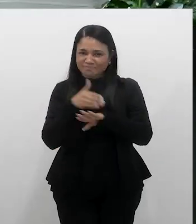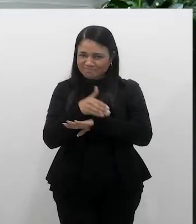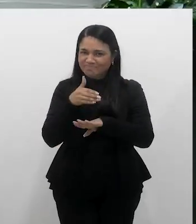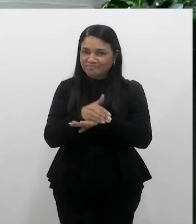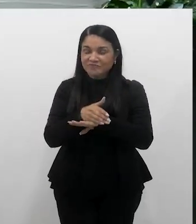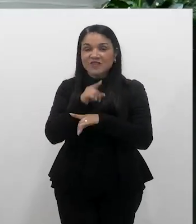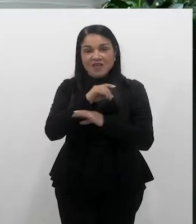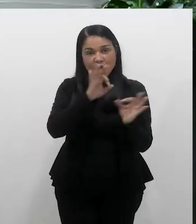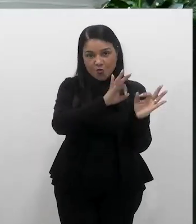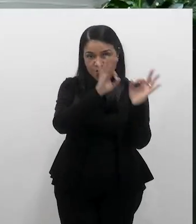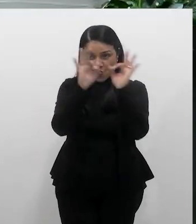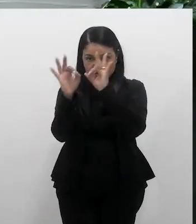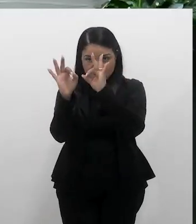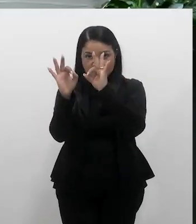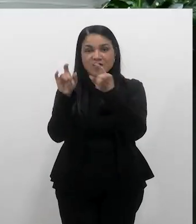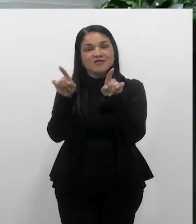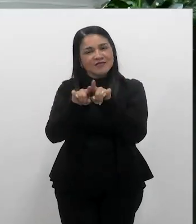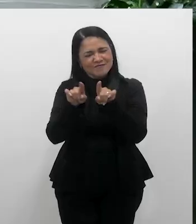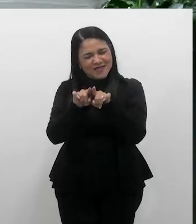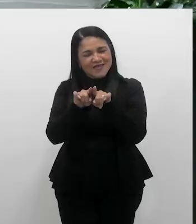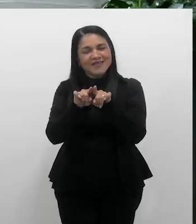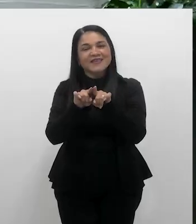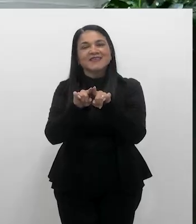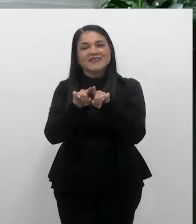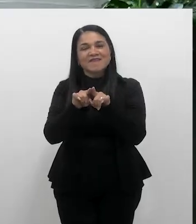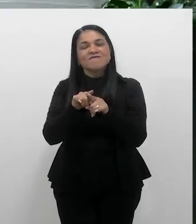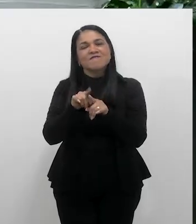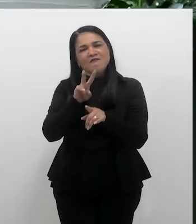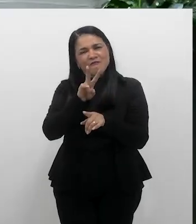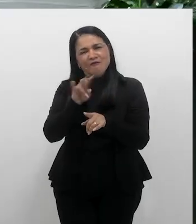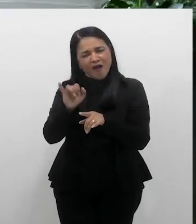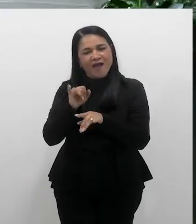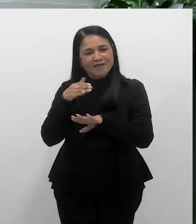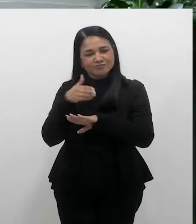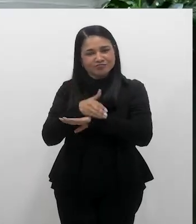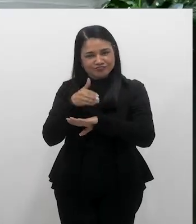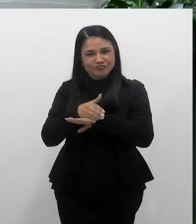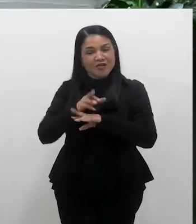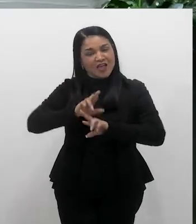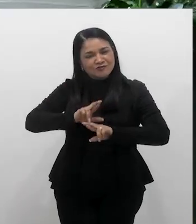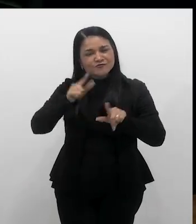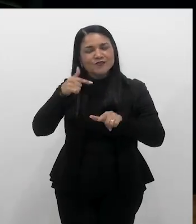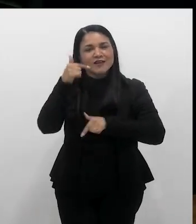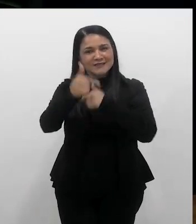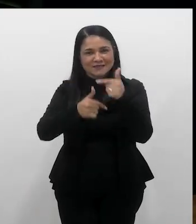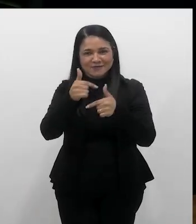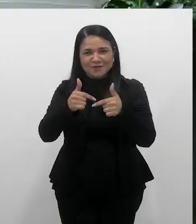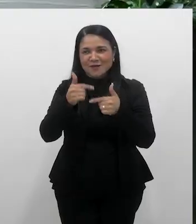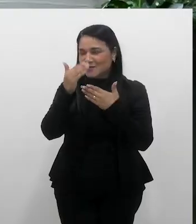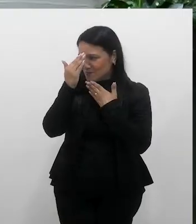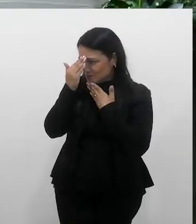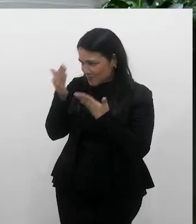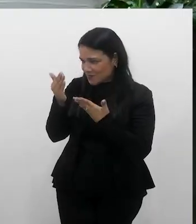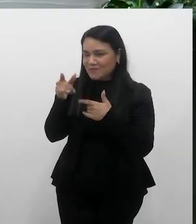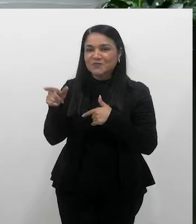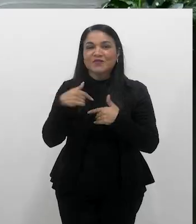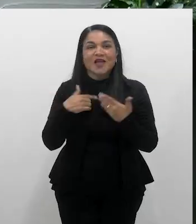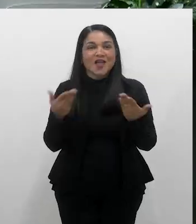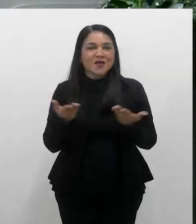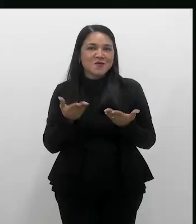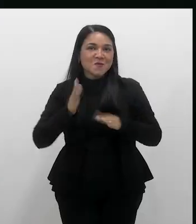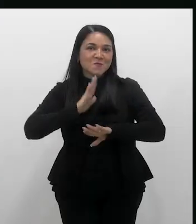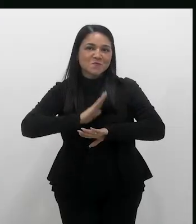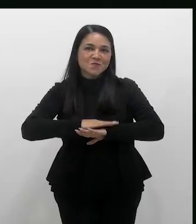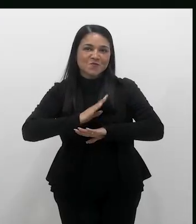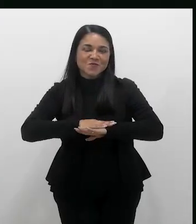já estaremos lá. E quem está nos ouvindo, com certeza, nos assistindo, porque realmente vale super a pena. É muito diferente esse trabalho, muito Obrigado. legal. E